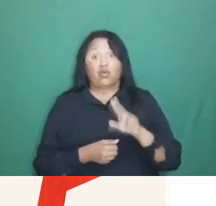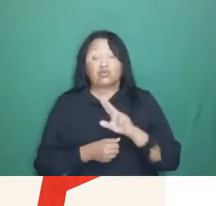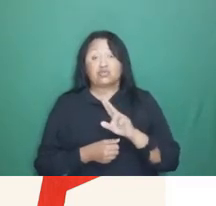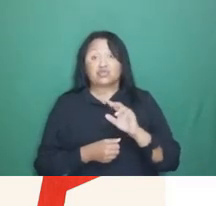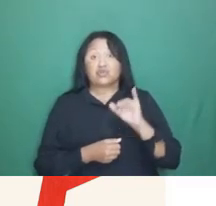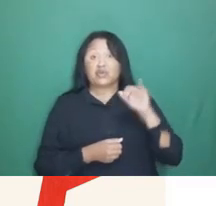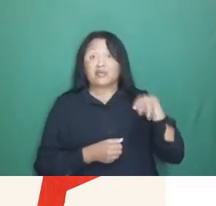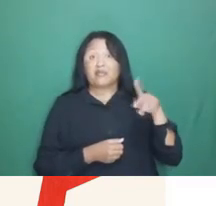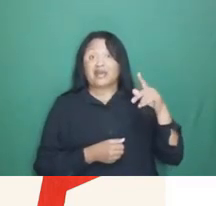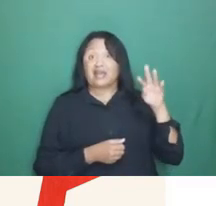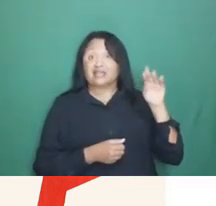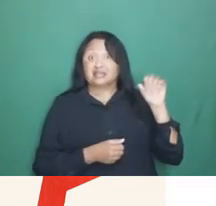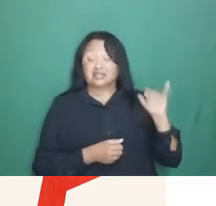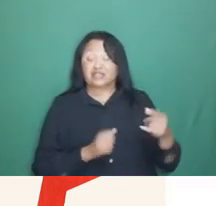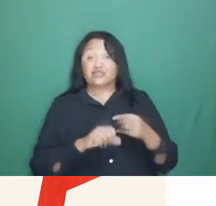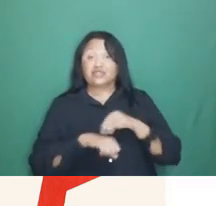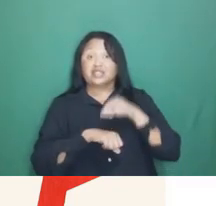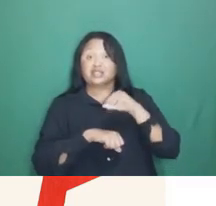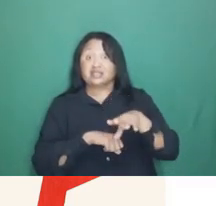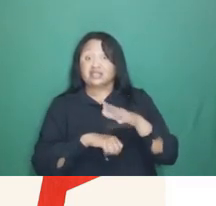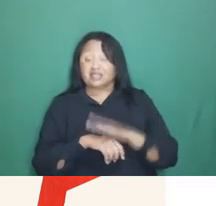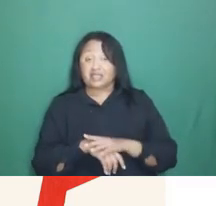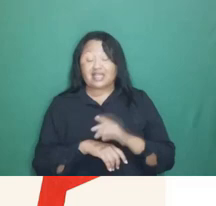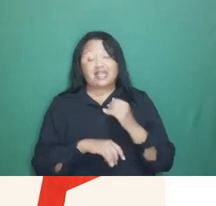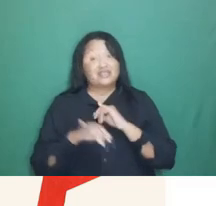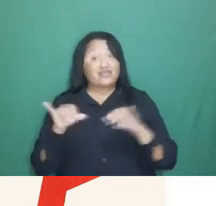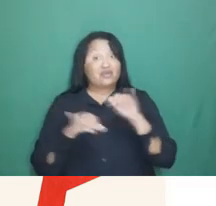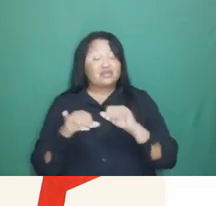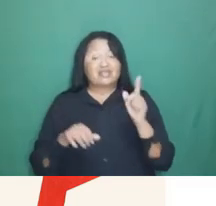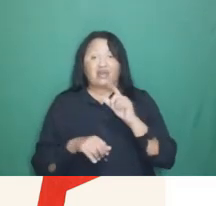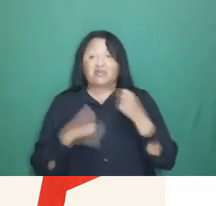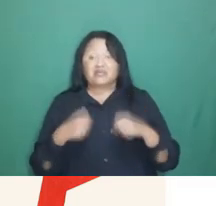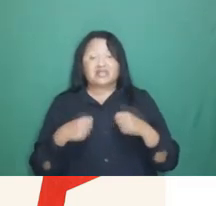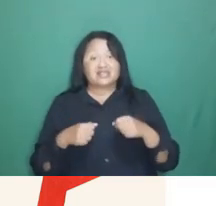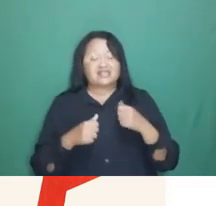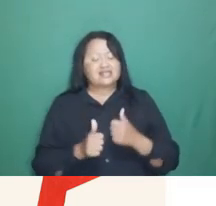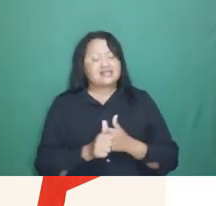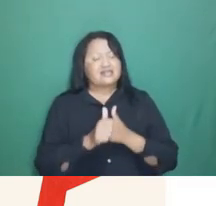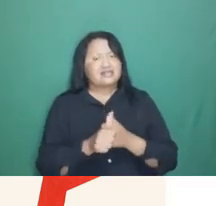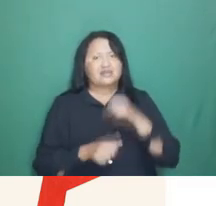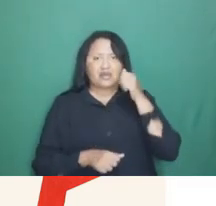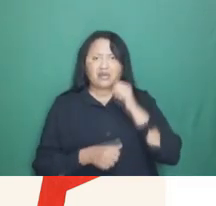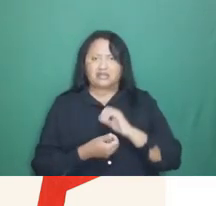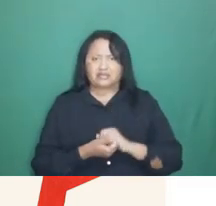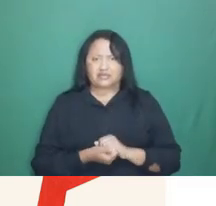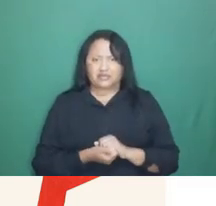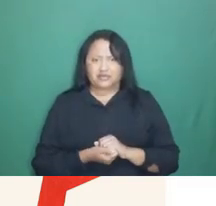assim o uso do imperativo indica que as informações não precisam ser seguidas pelas mulheres